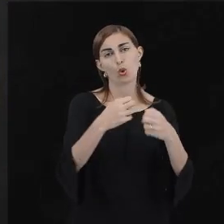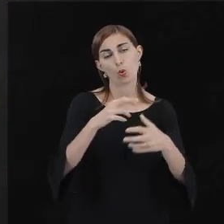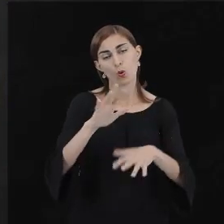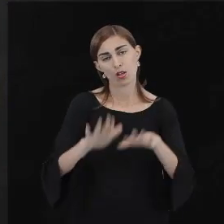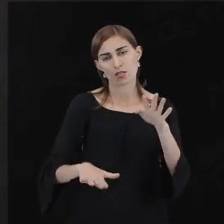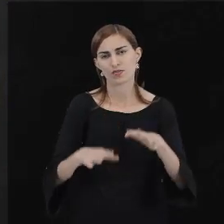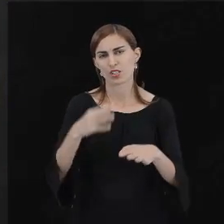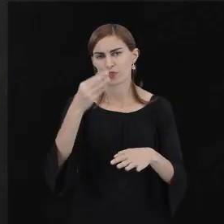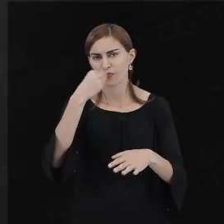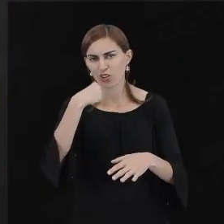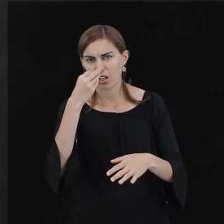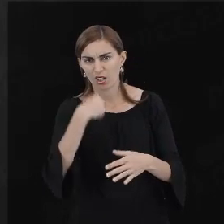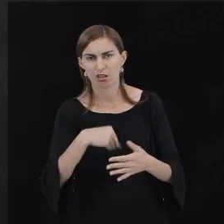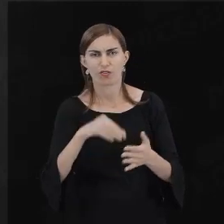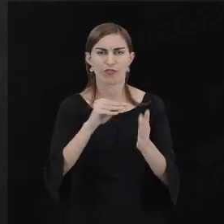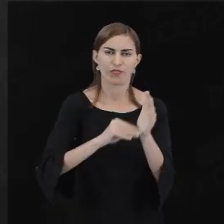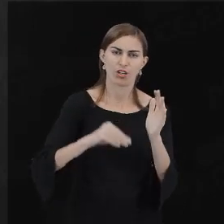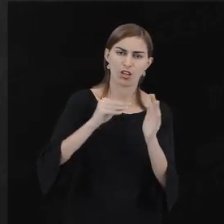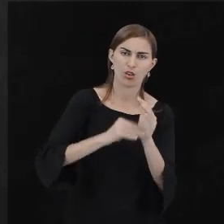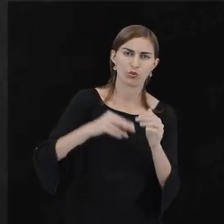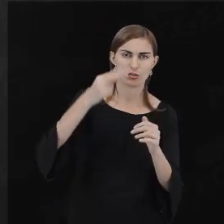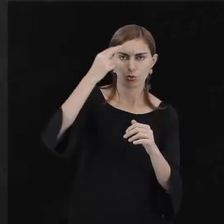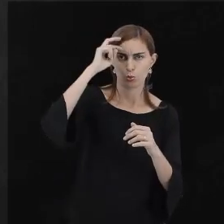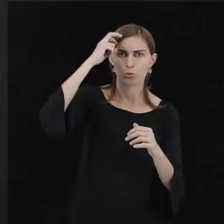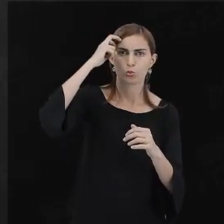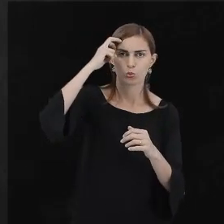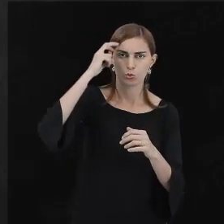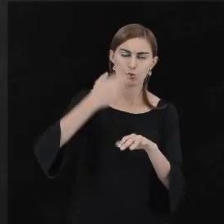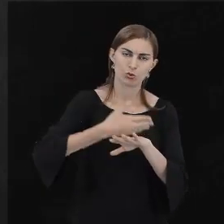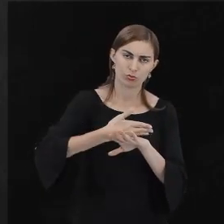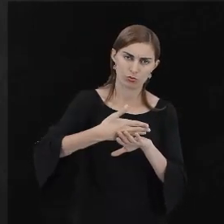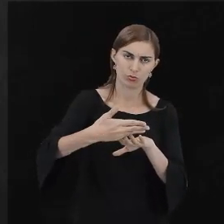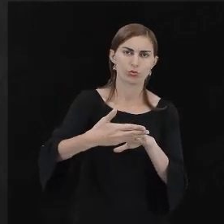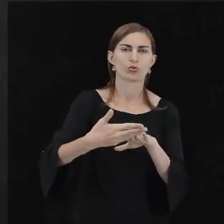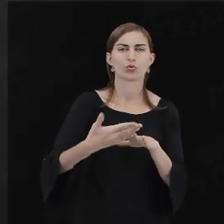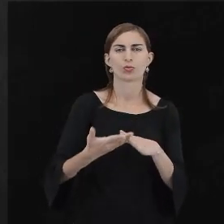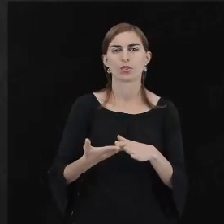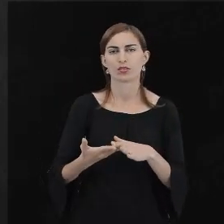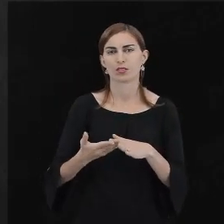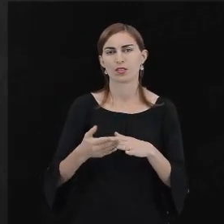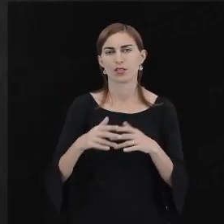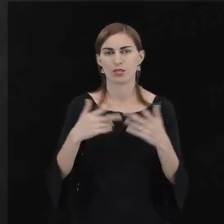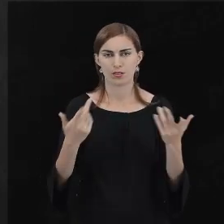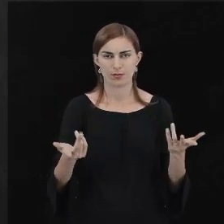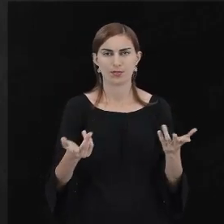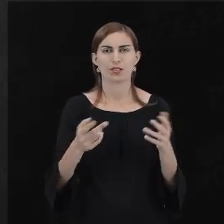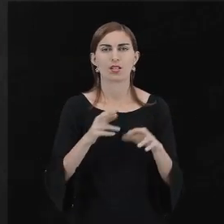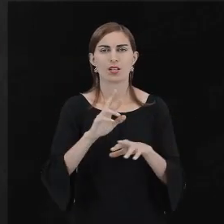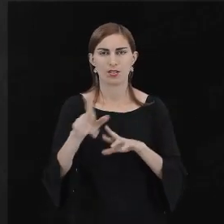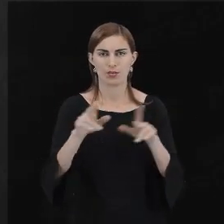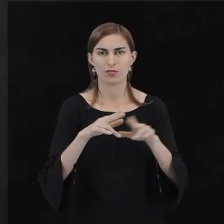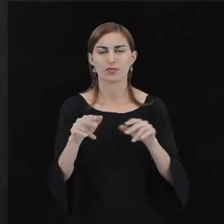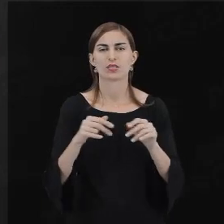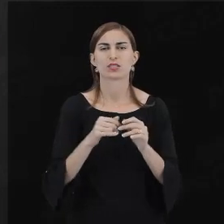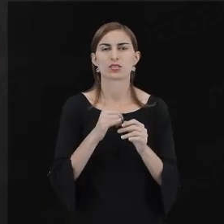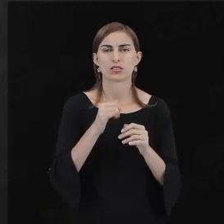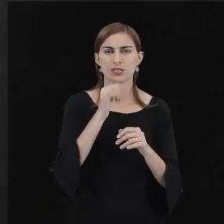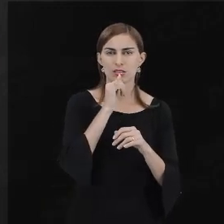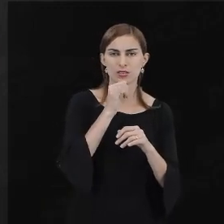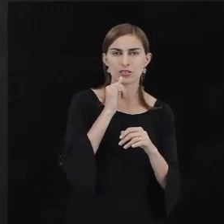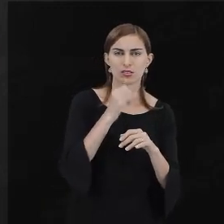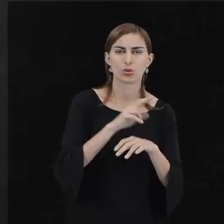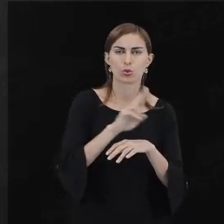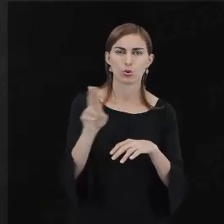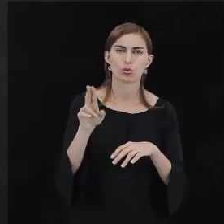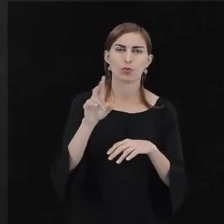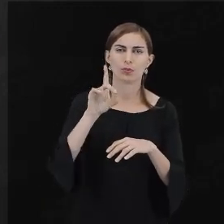relação às camadas de elite, né, que é problemática. Porque, na verdade, a gente quer que as camadas populares